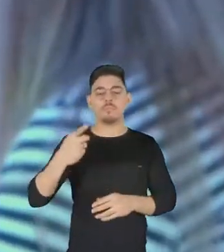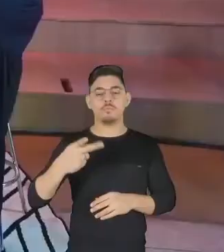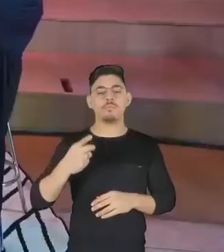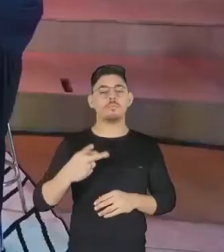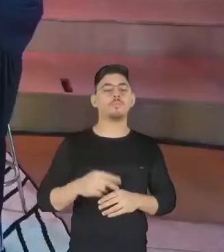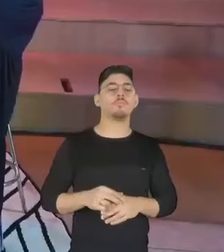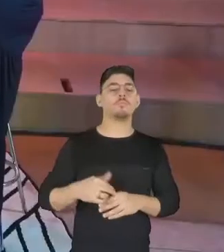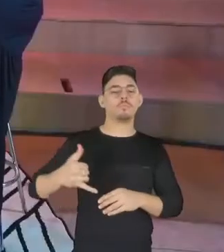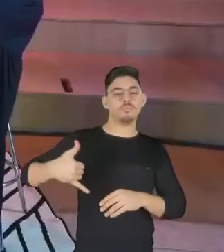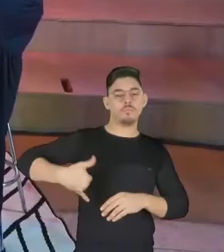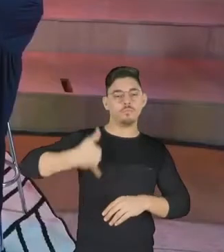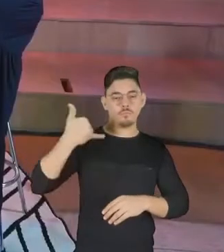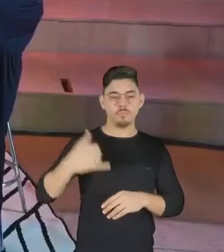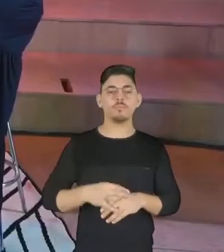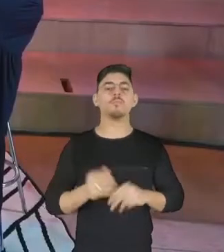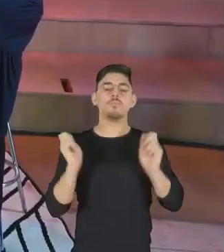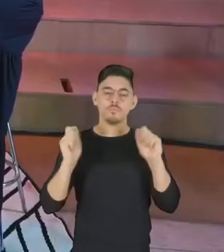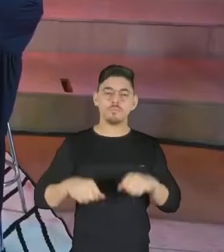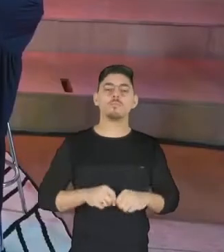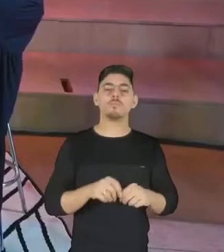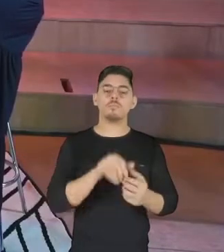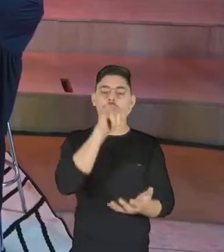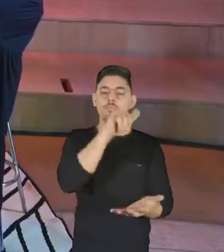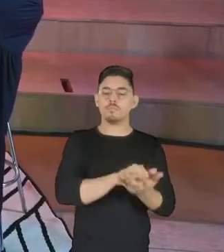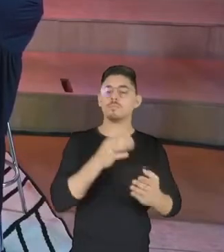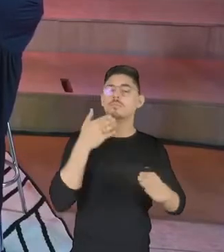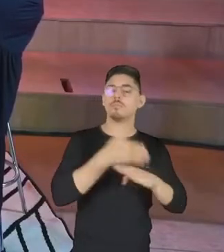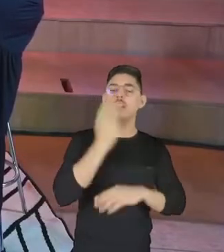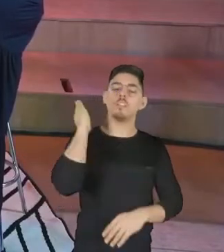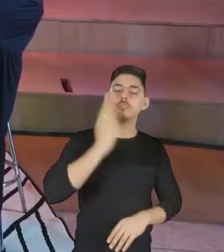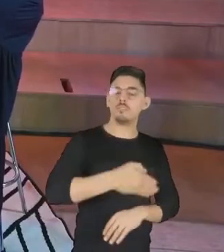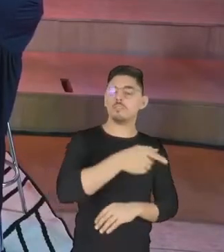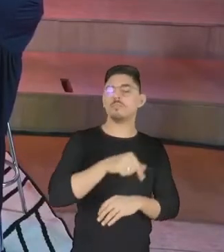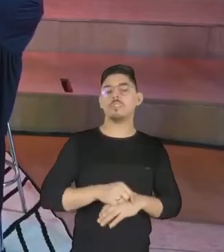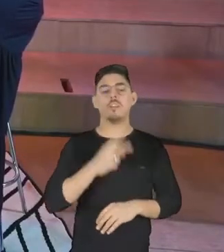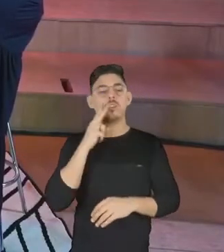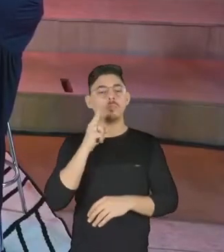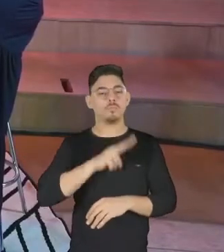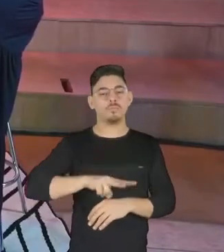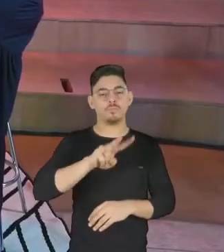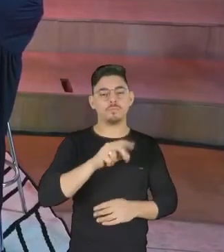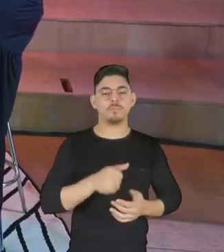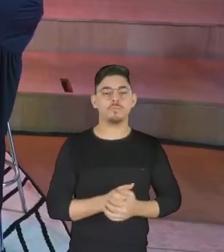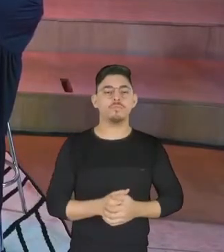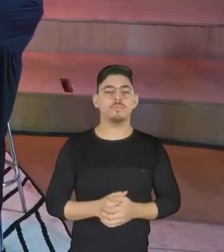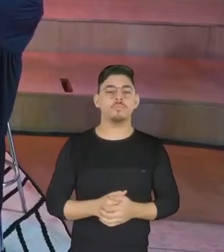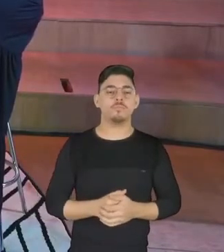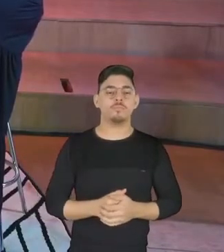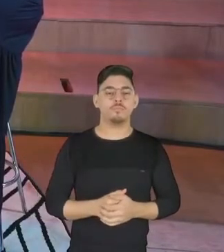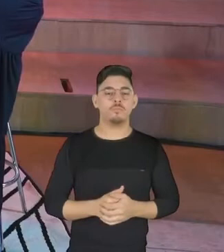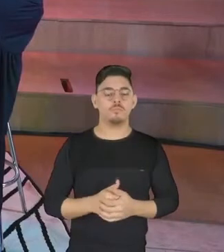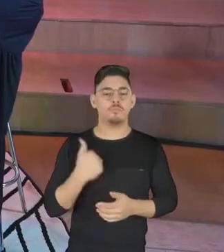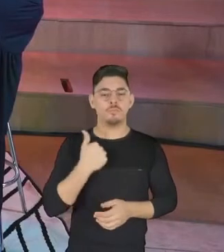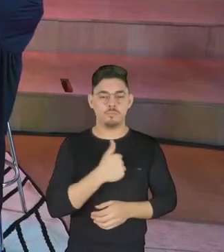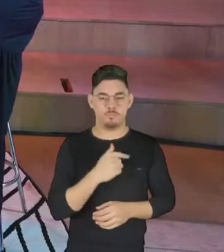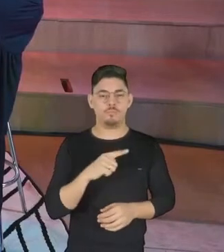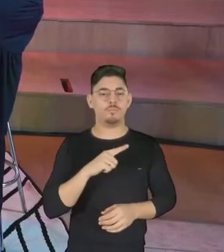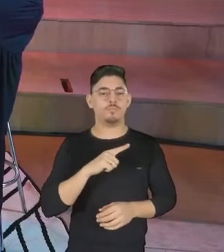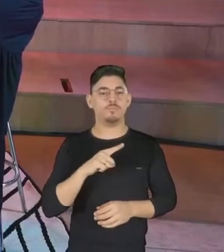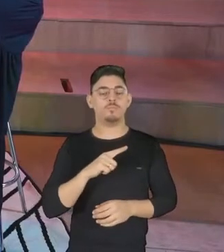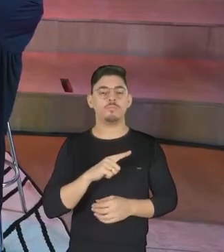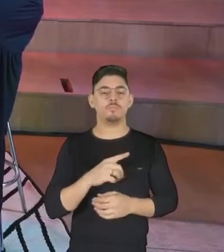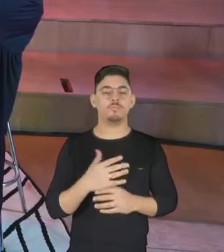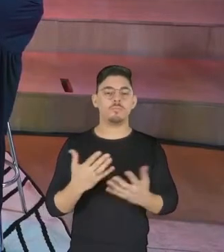selecionadas, então ela pode ler diretamente no aplicativo da igreja. Né? Nós temos também